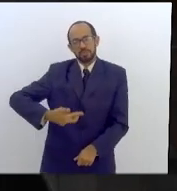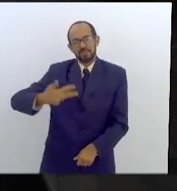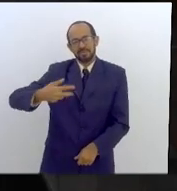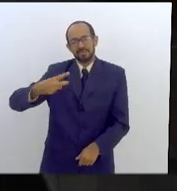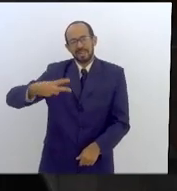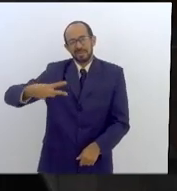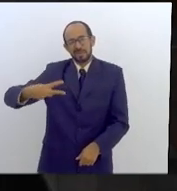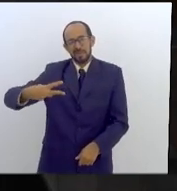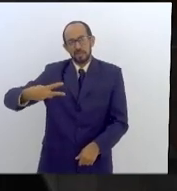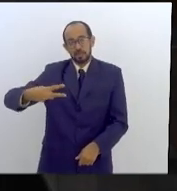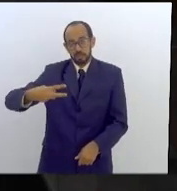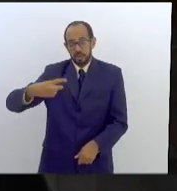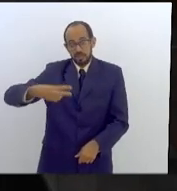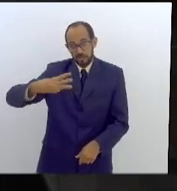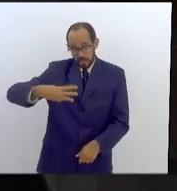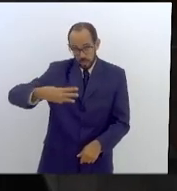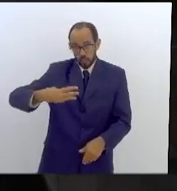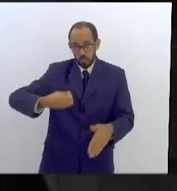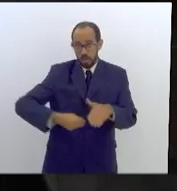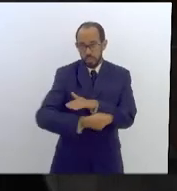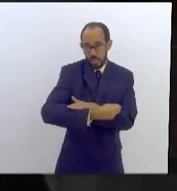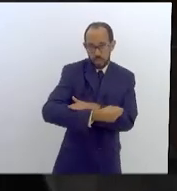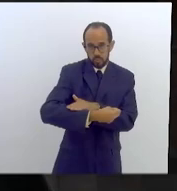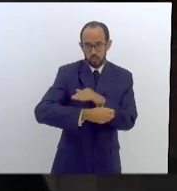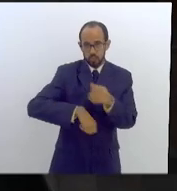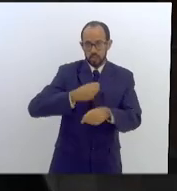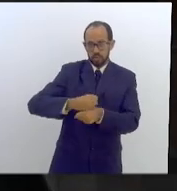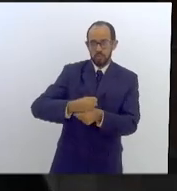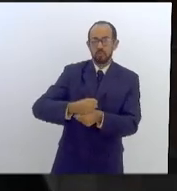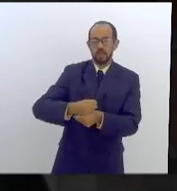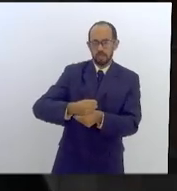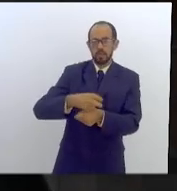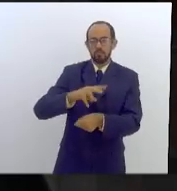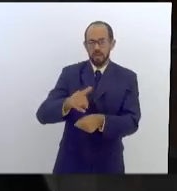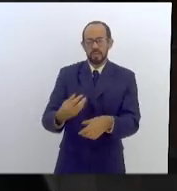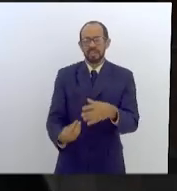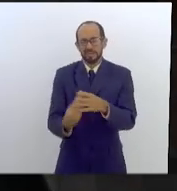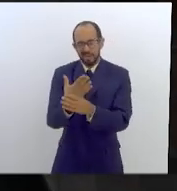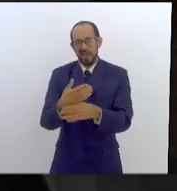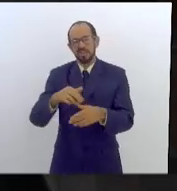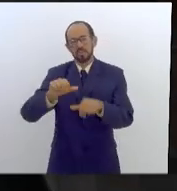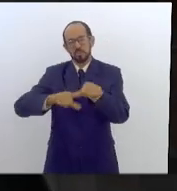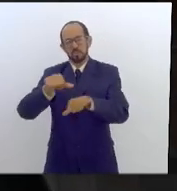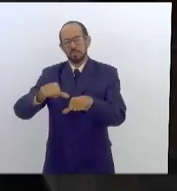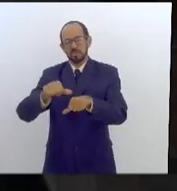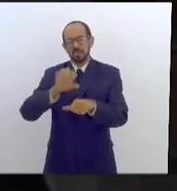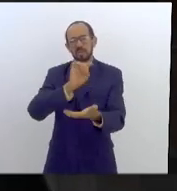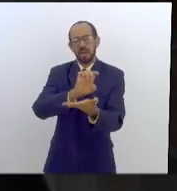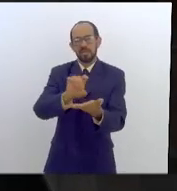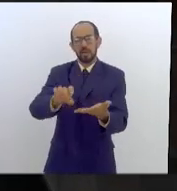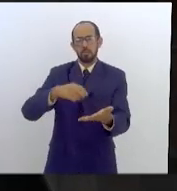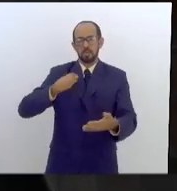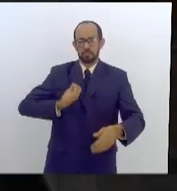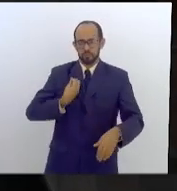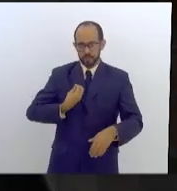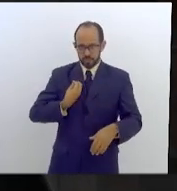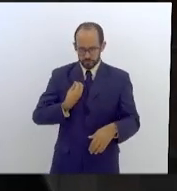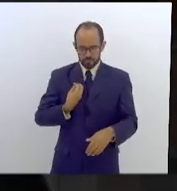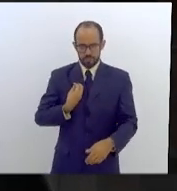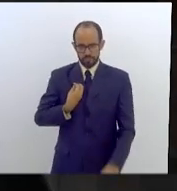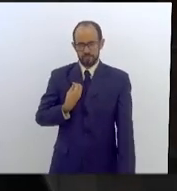a partir de Primeiro de Janeiro do ano que vem vai produzir concretamente de mudanças em suas vidas por